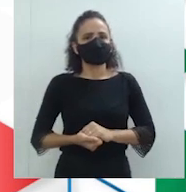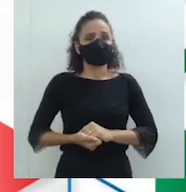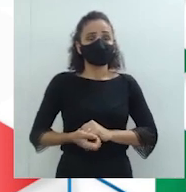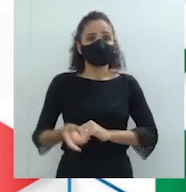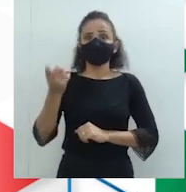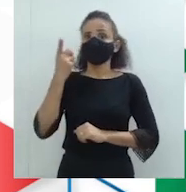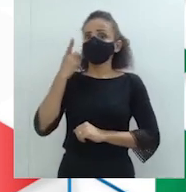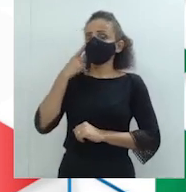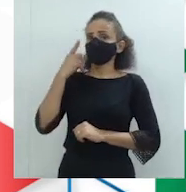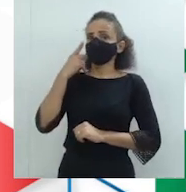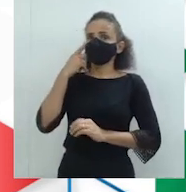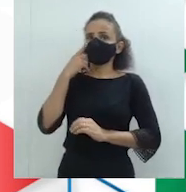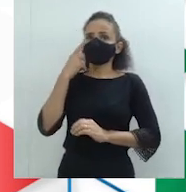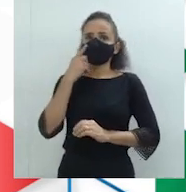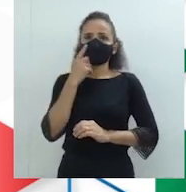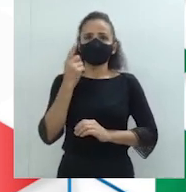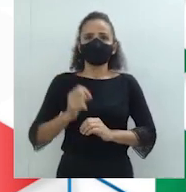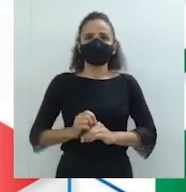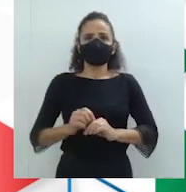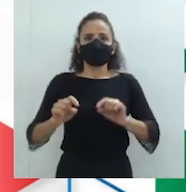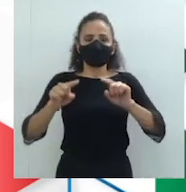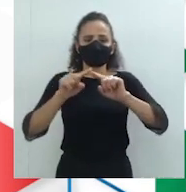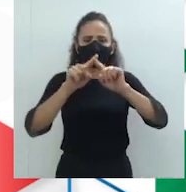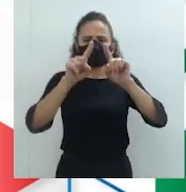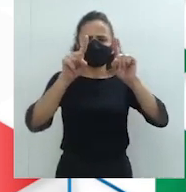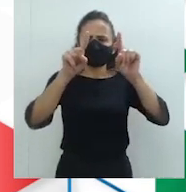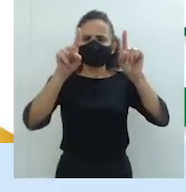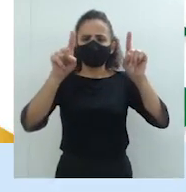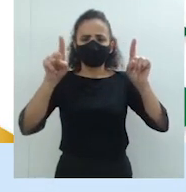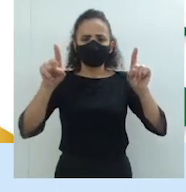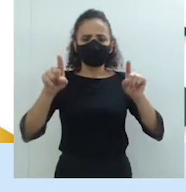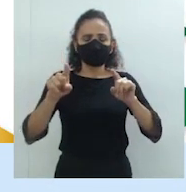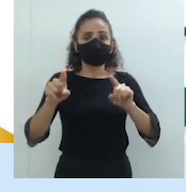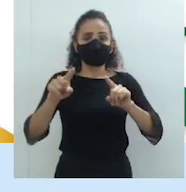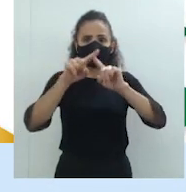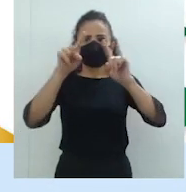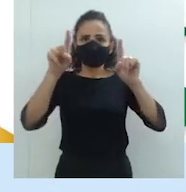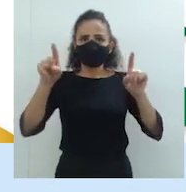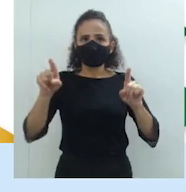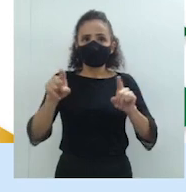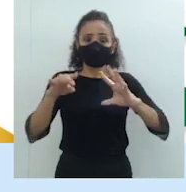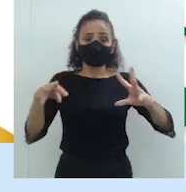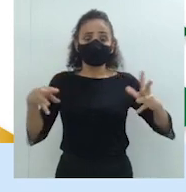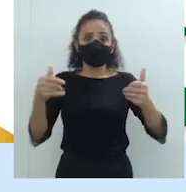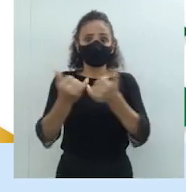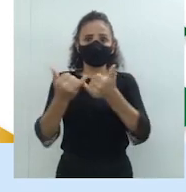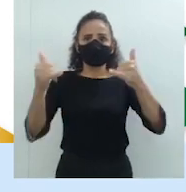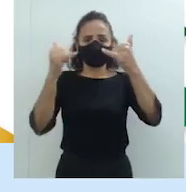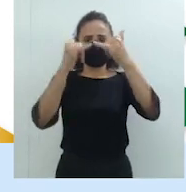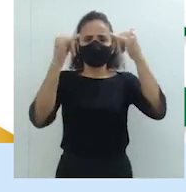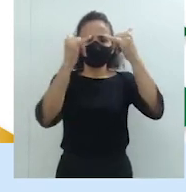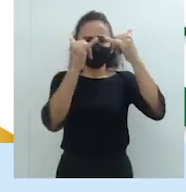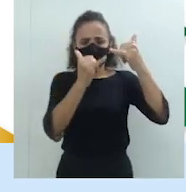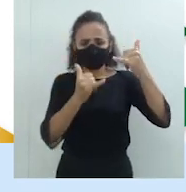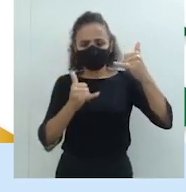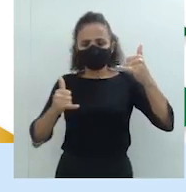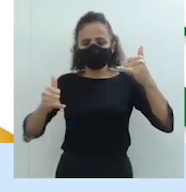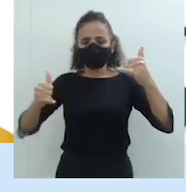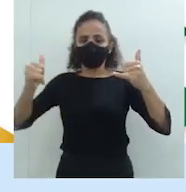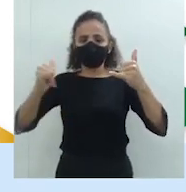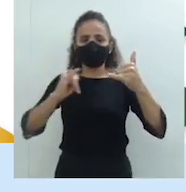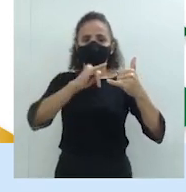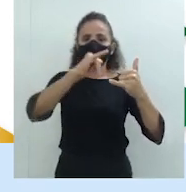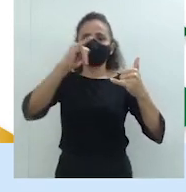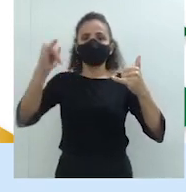E aí, o circuito elétrico em séries, né, quando se fala desse circuito elétrico, ele está ali, vai